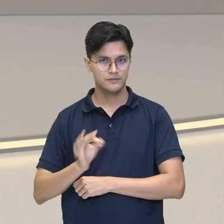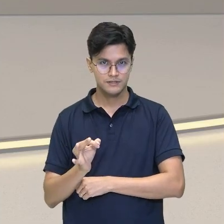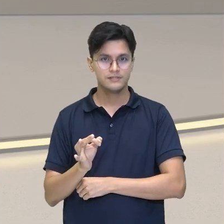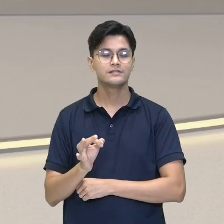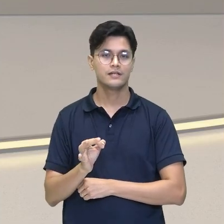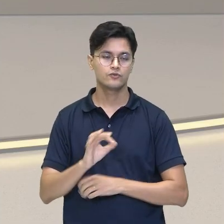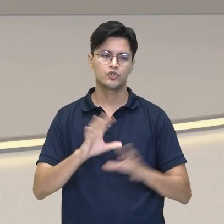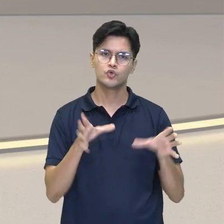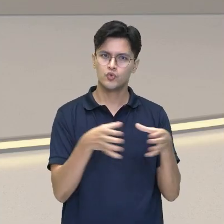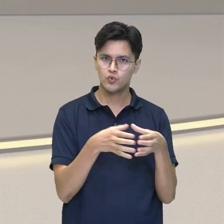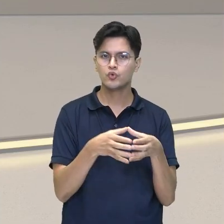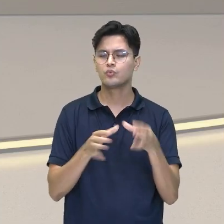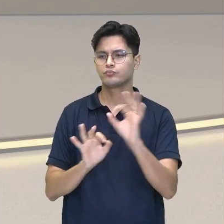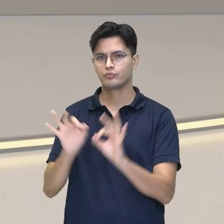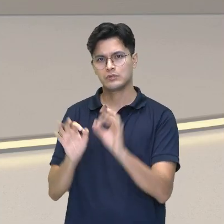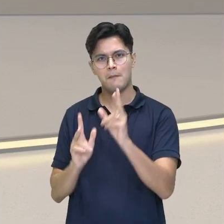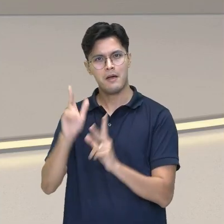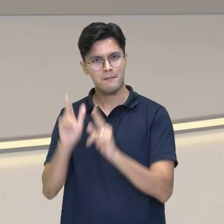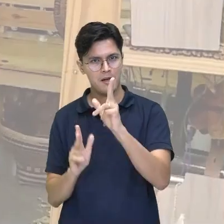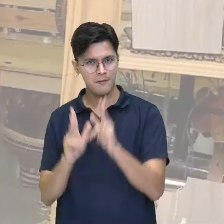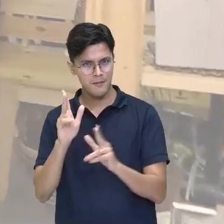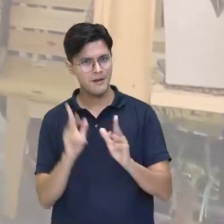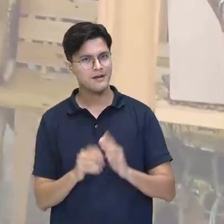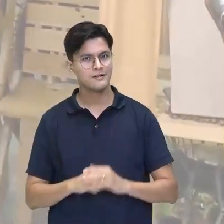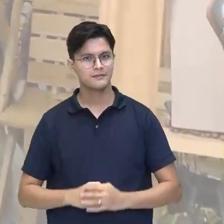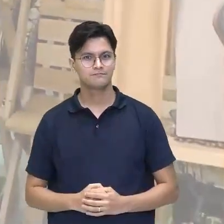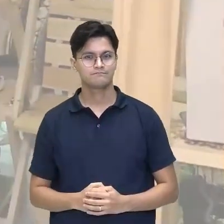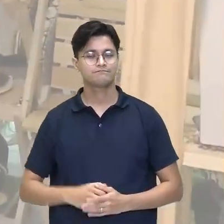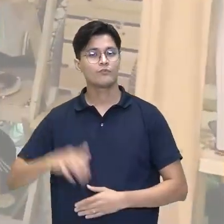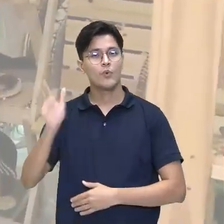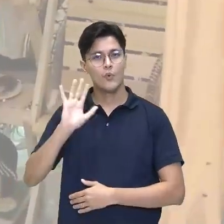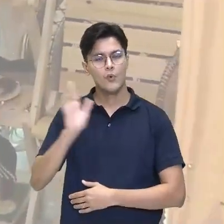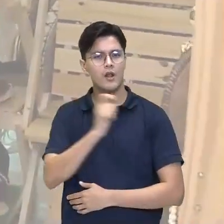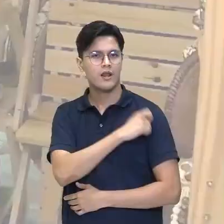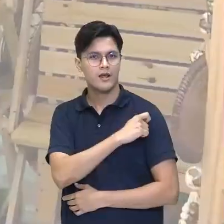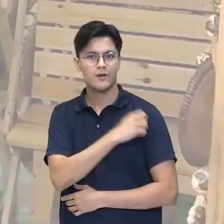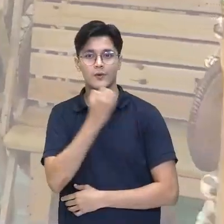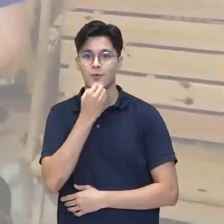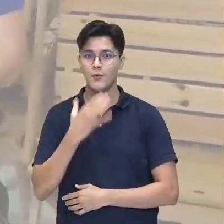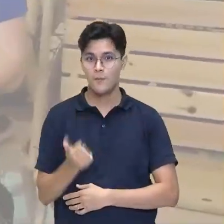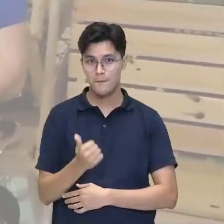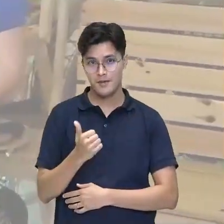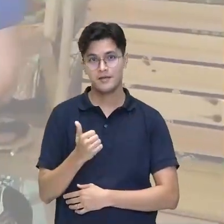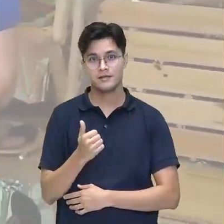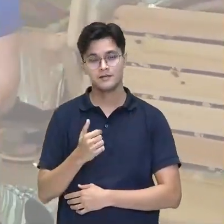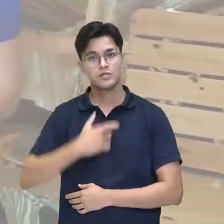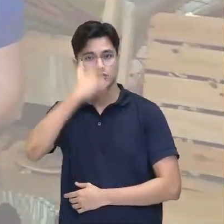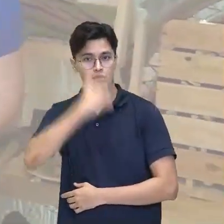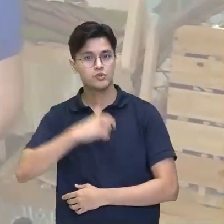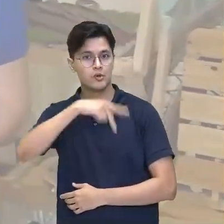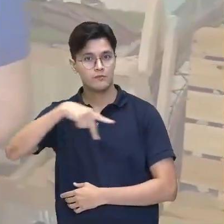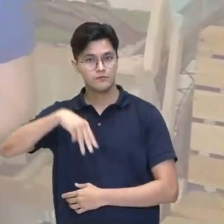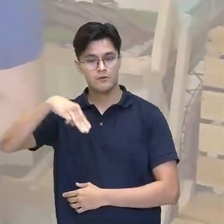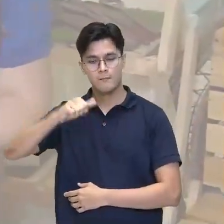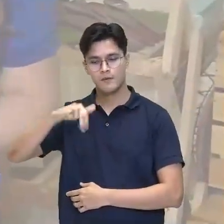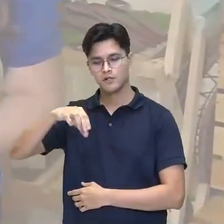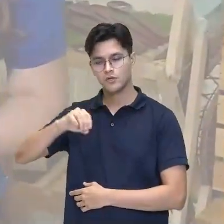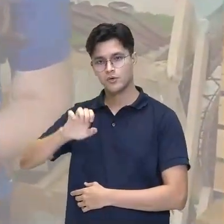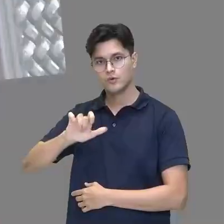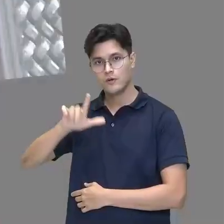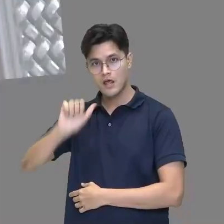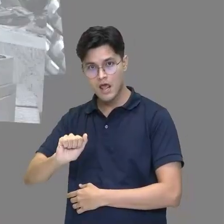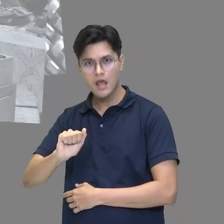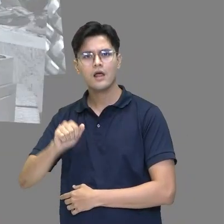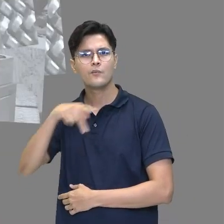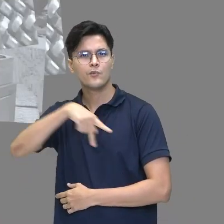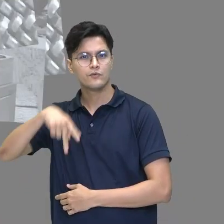vai tratar justamente sobre isso. Acompanha só. Olá, alunos, tudo bem? Eu sou a professora Manuela Cerejo, professora do componente de